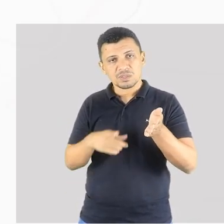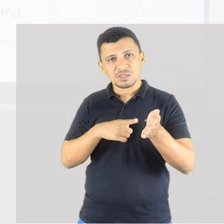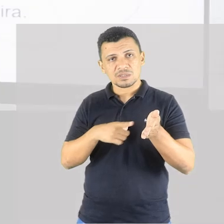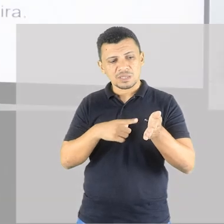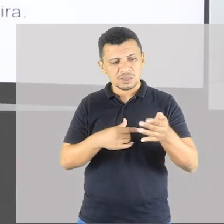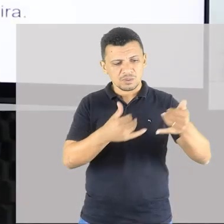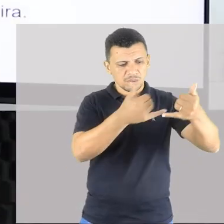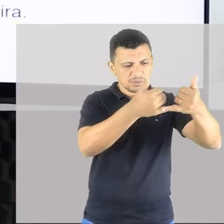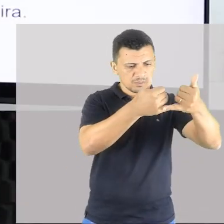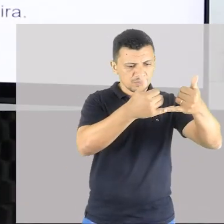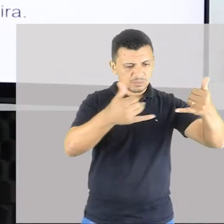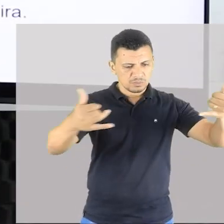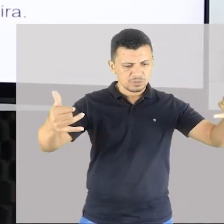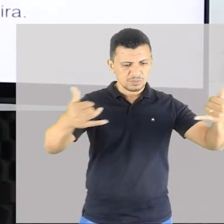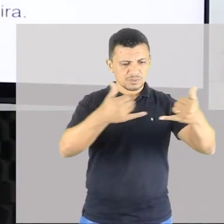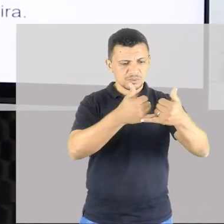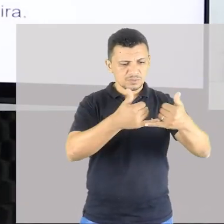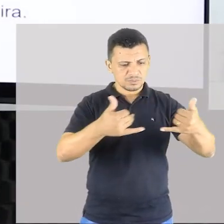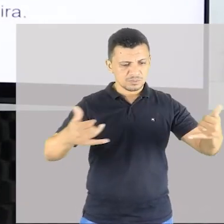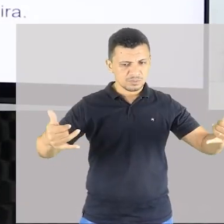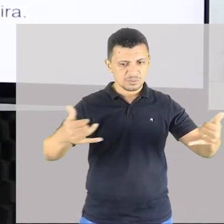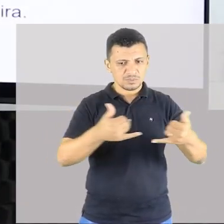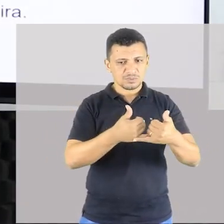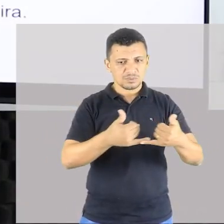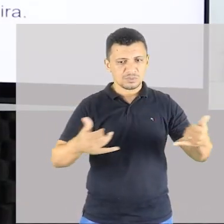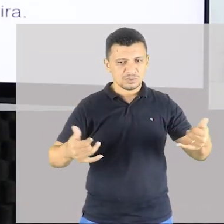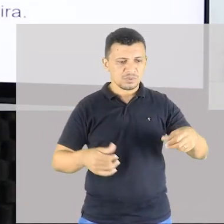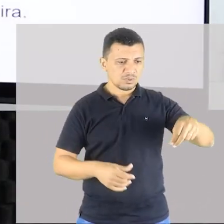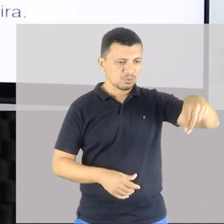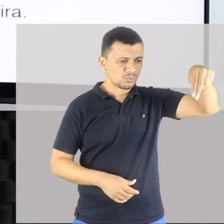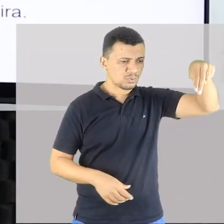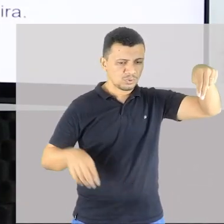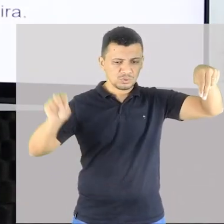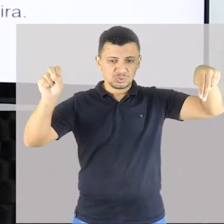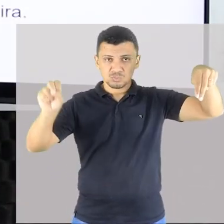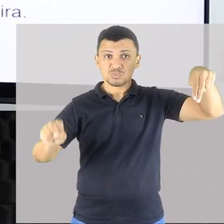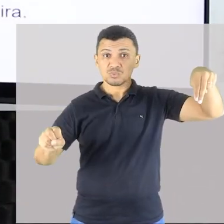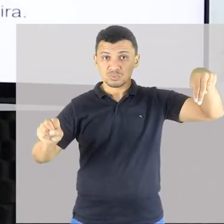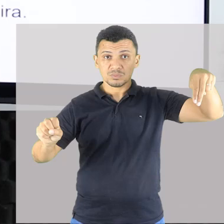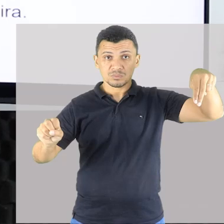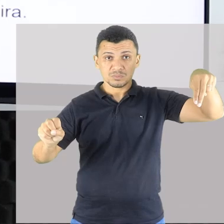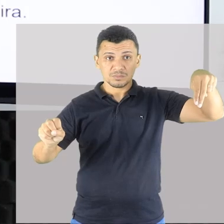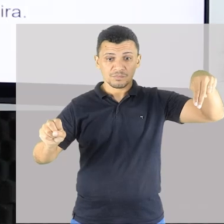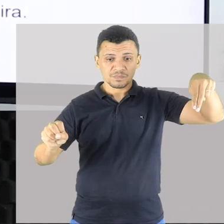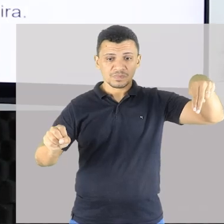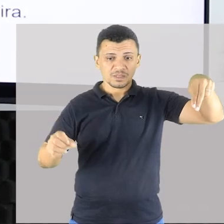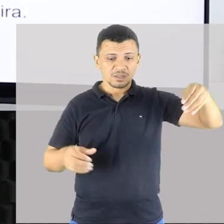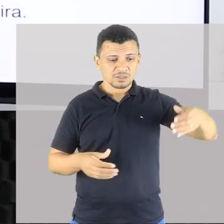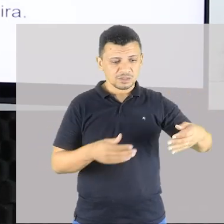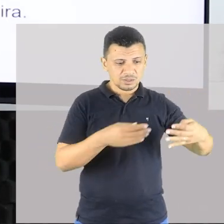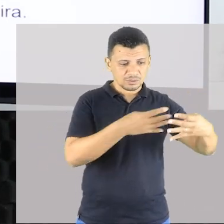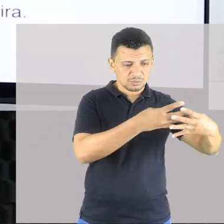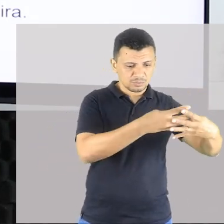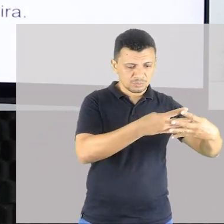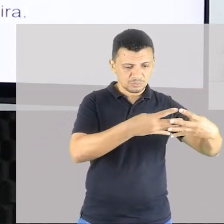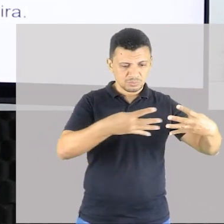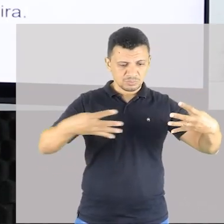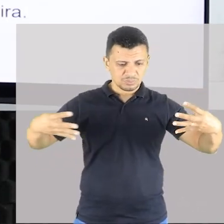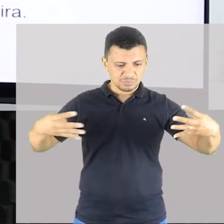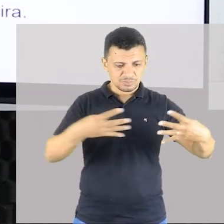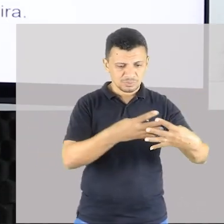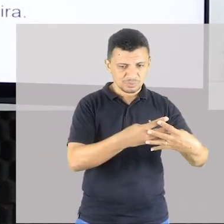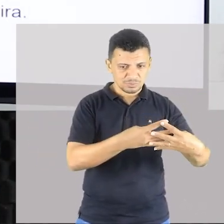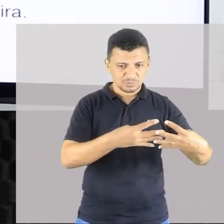campo. Aqui deve ter ó, o polo norte de um ímã, o polo sul de um ímã. E as linhas de campo estão aqui, ó,